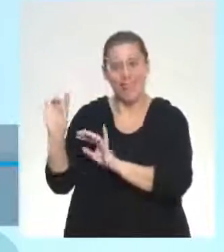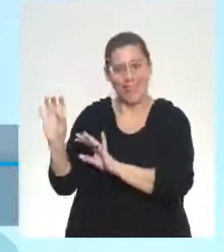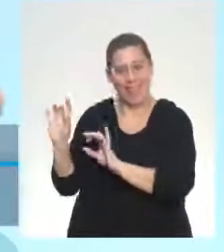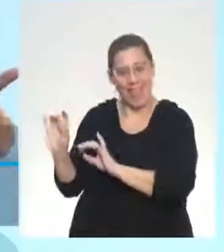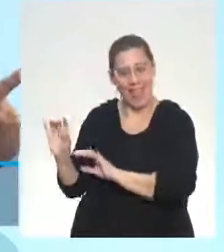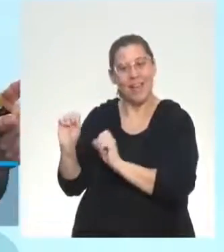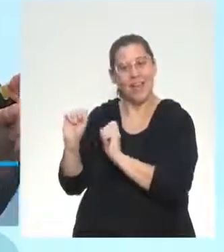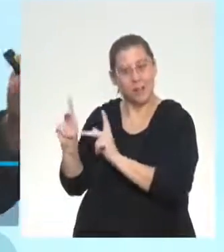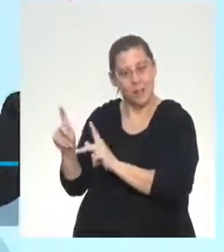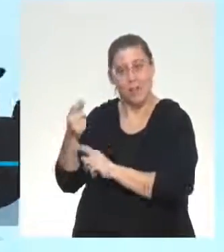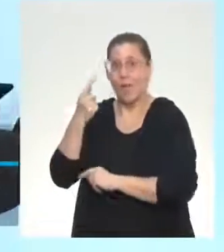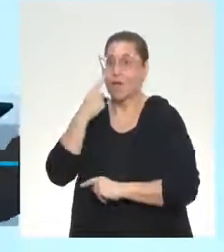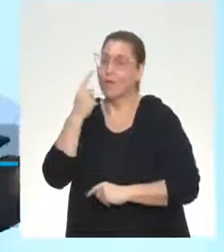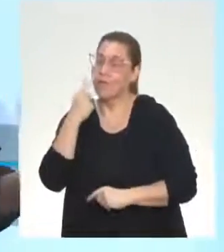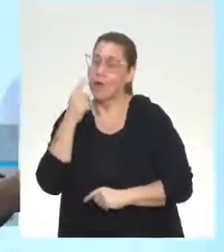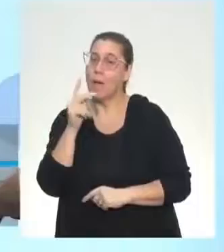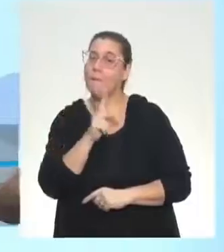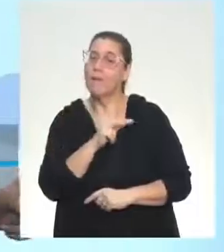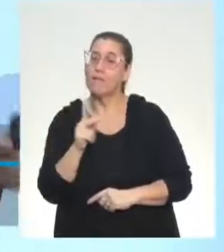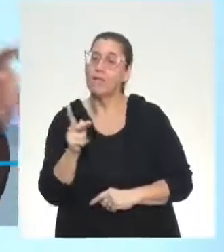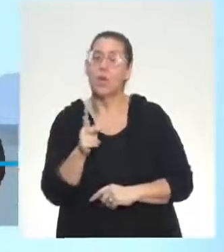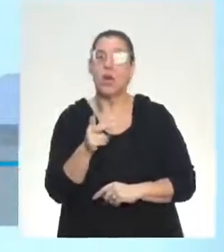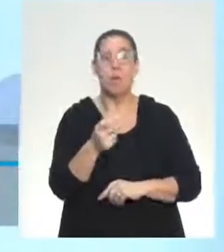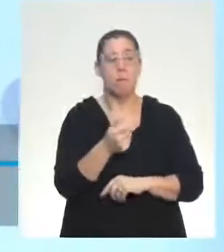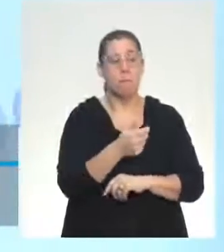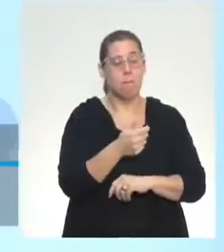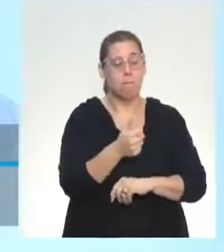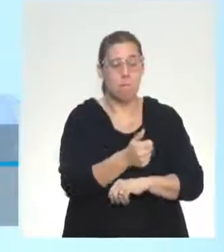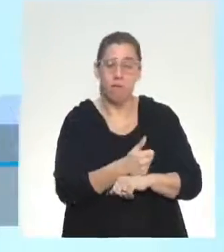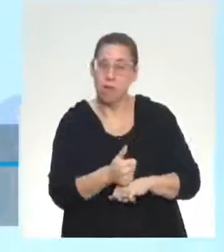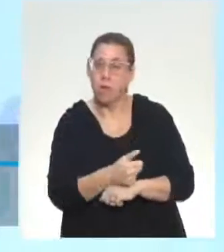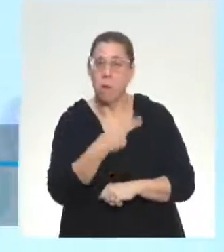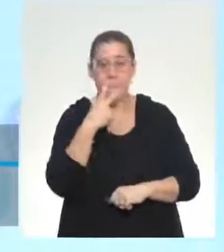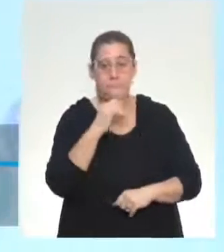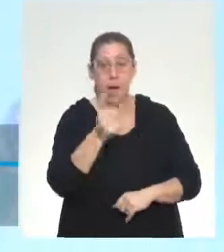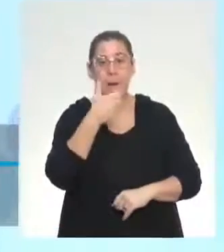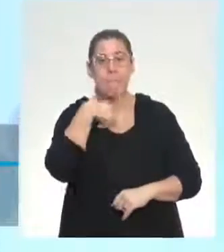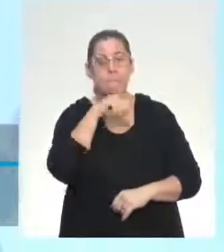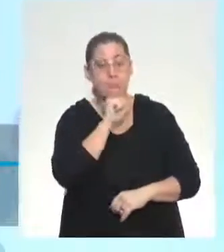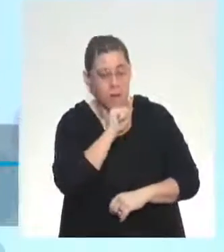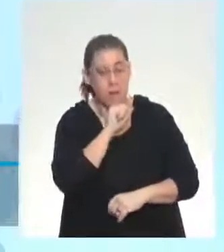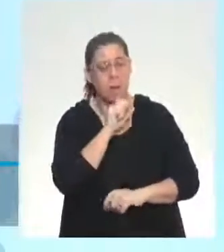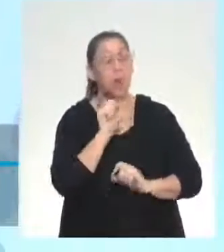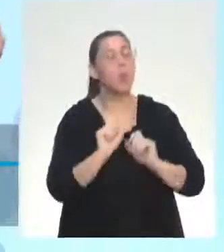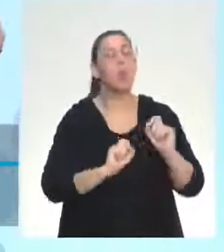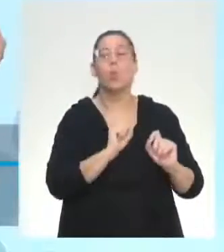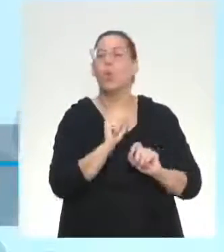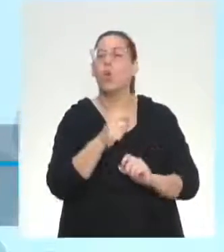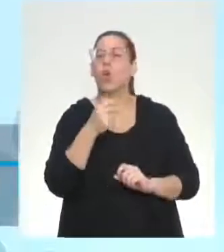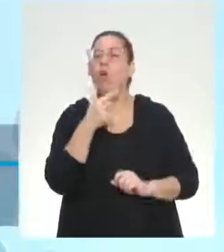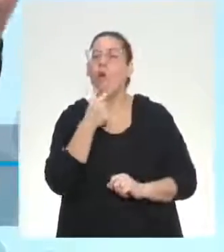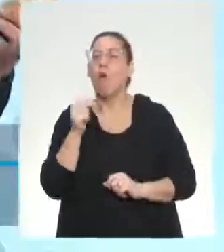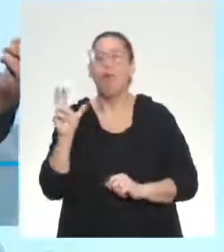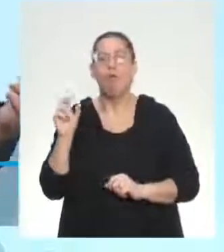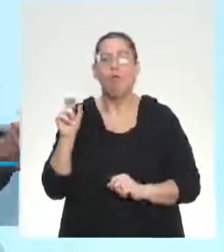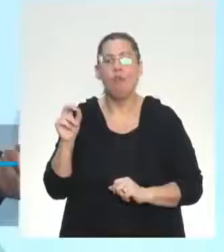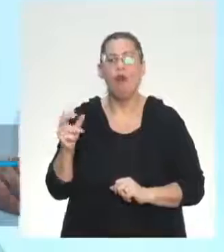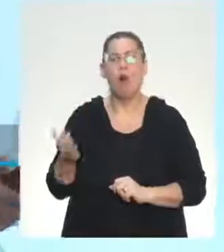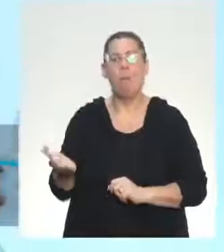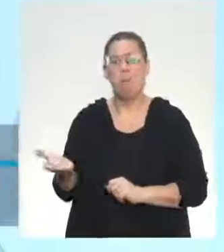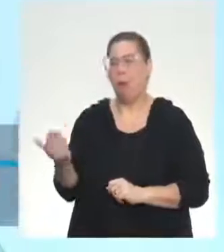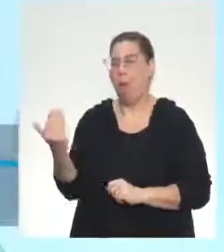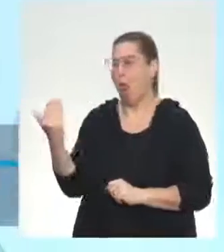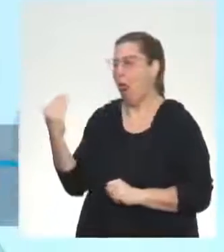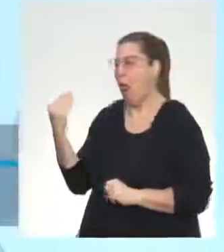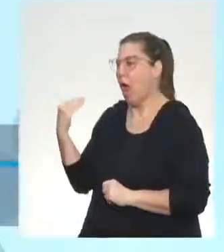verdade? Olha lá a profissão do papai, a profissão da mamãe, o que os seus avós fizeram toda a vida